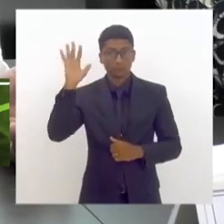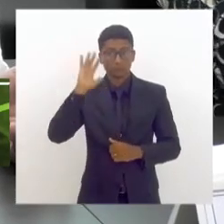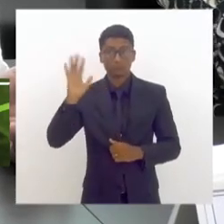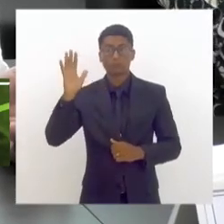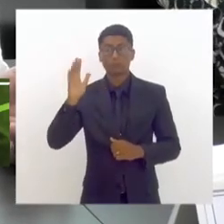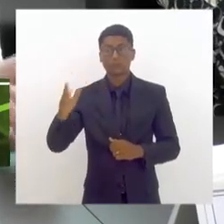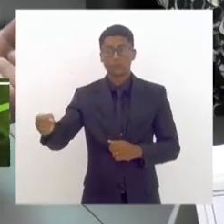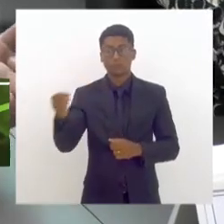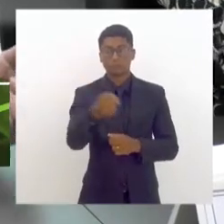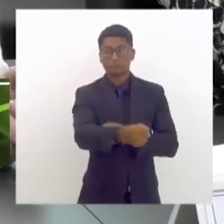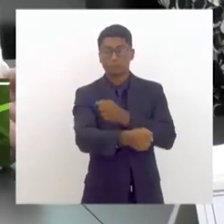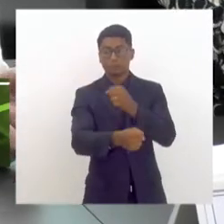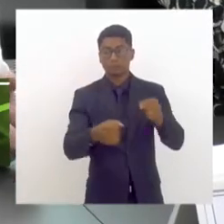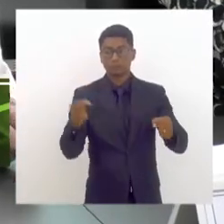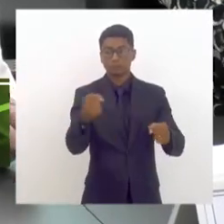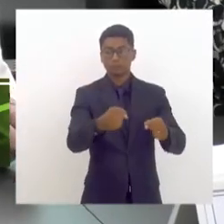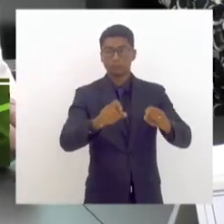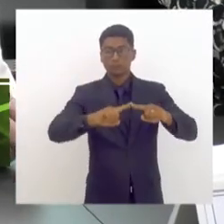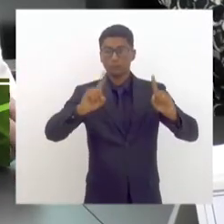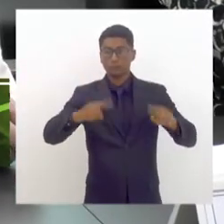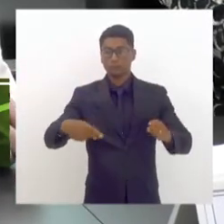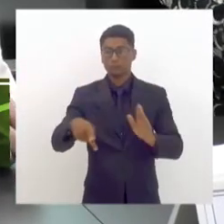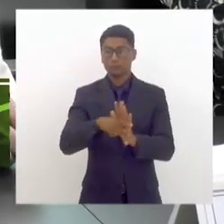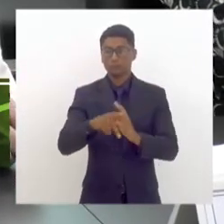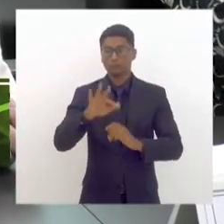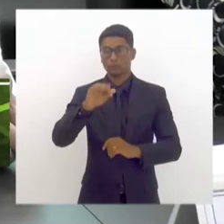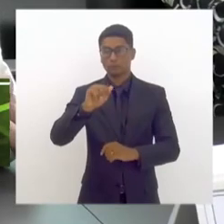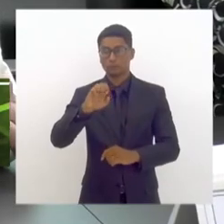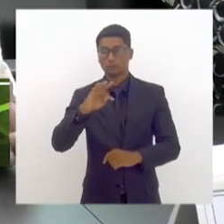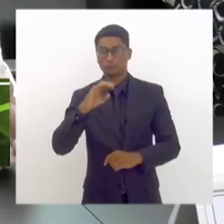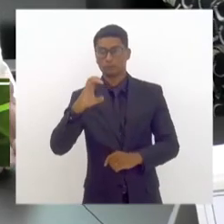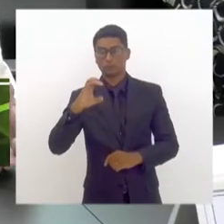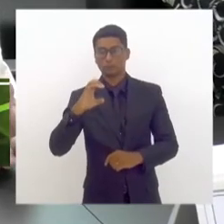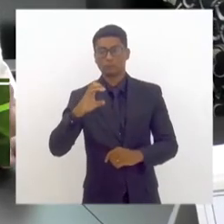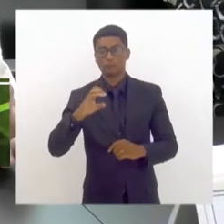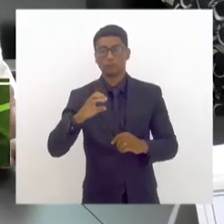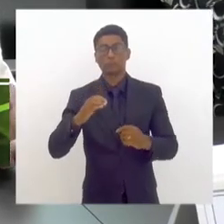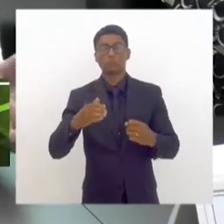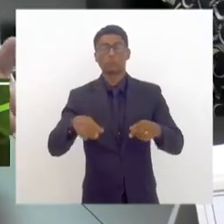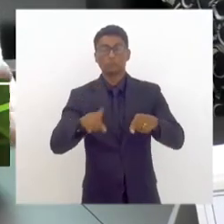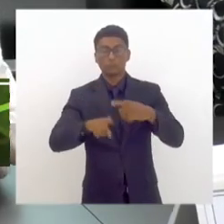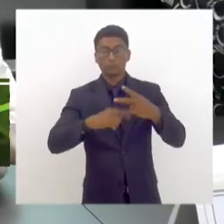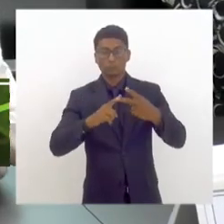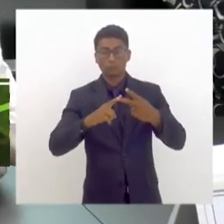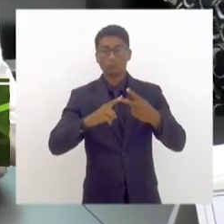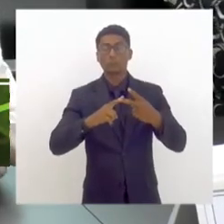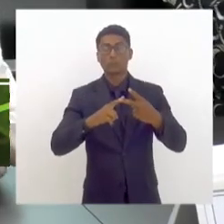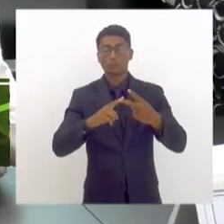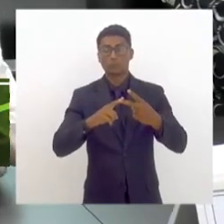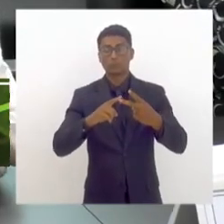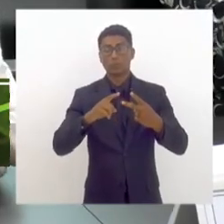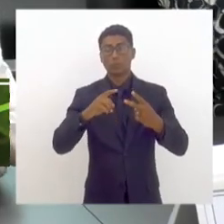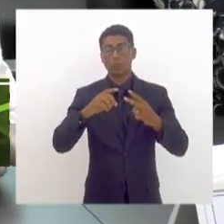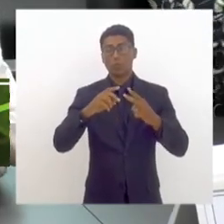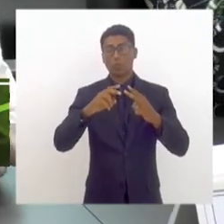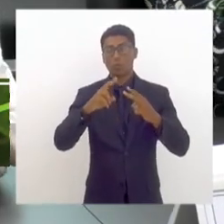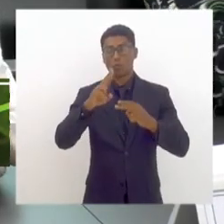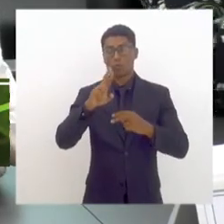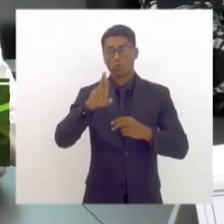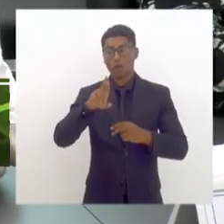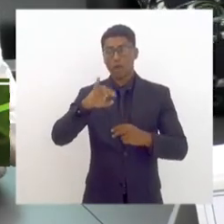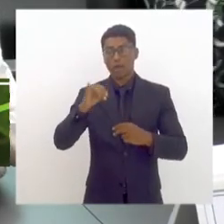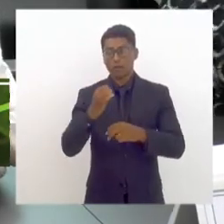de servidores da FAETEC, da UERJ e da UENF. Porque nós temos a questão do nível